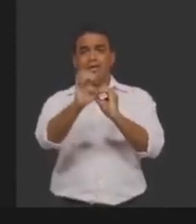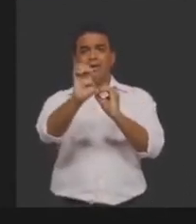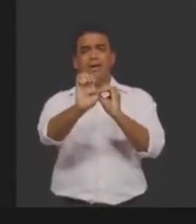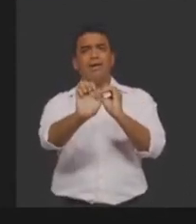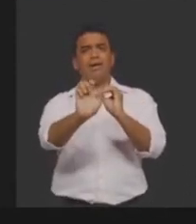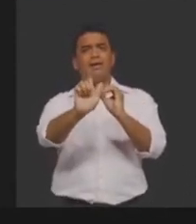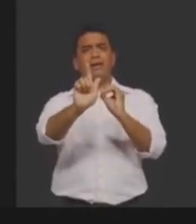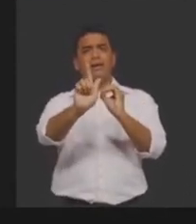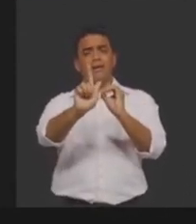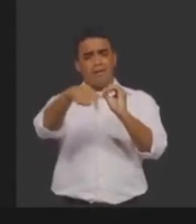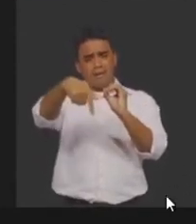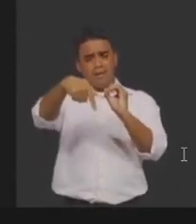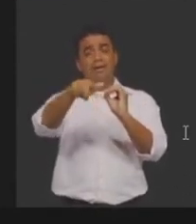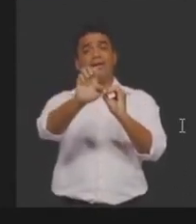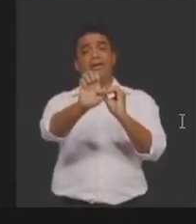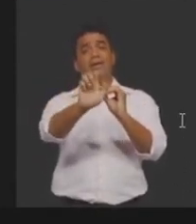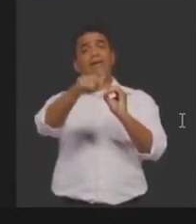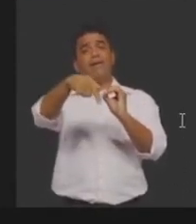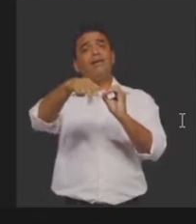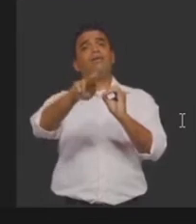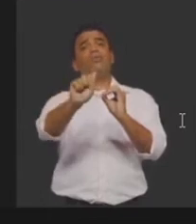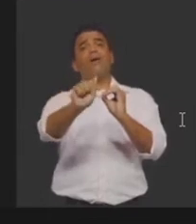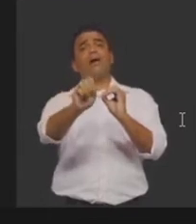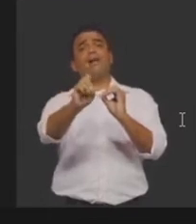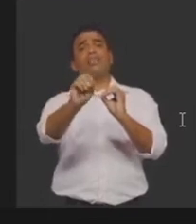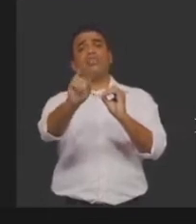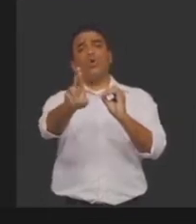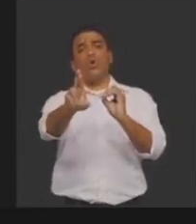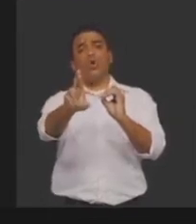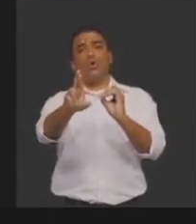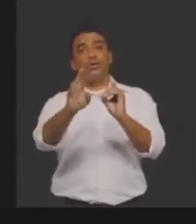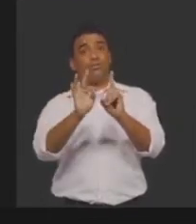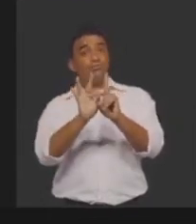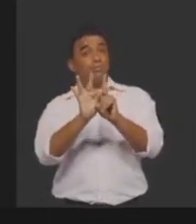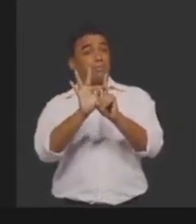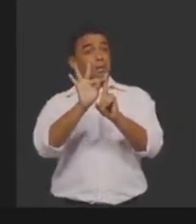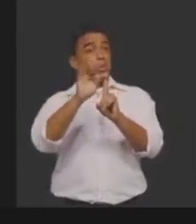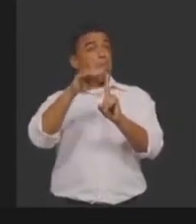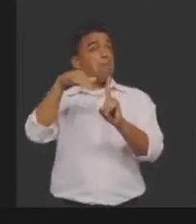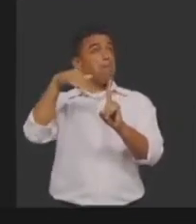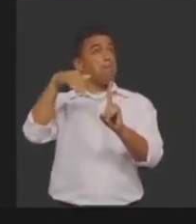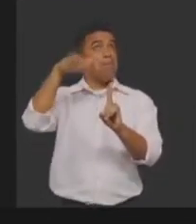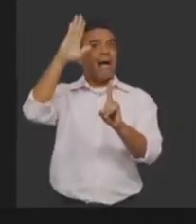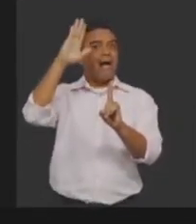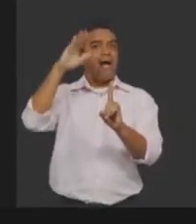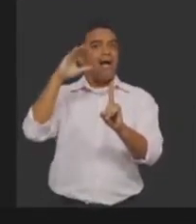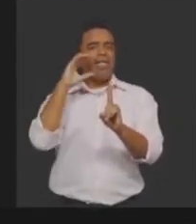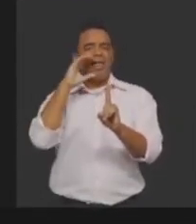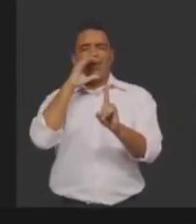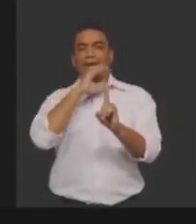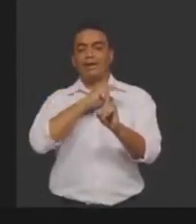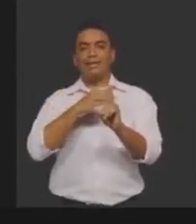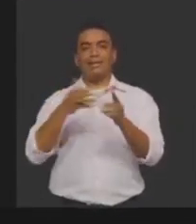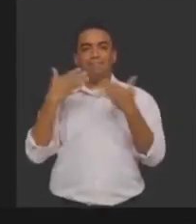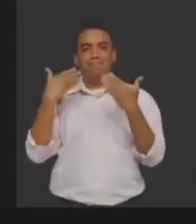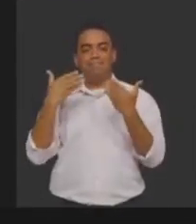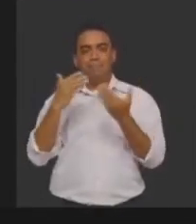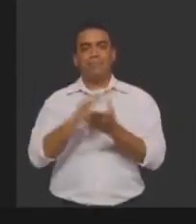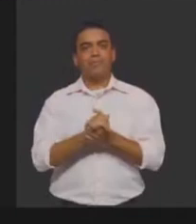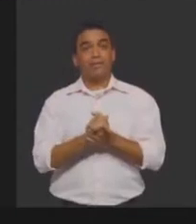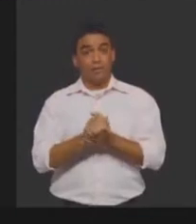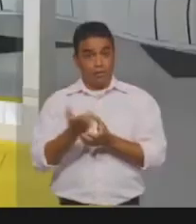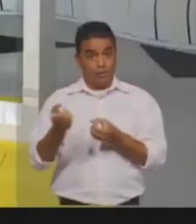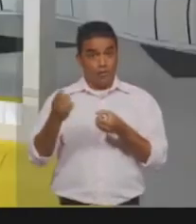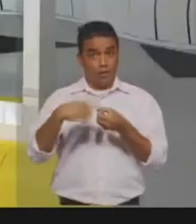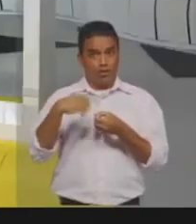Equador, maiores são as temperaturas ao longo do ano. Vamos voltar aqui rapidamente para